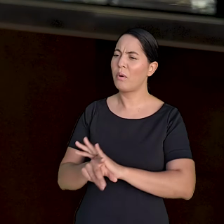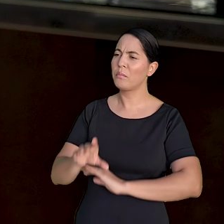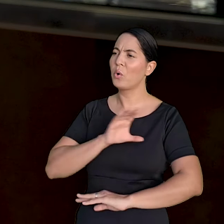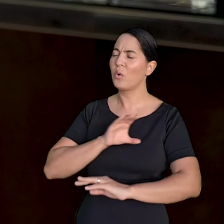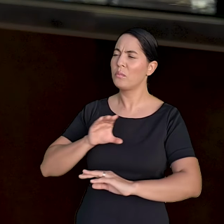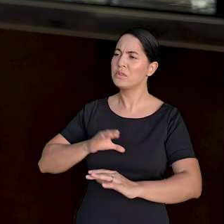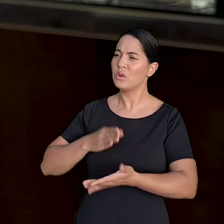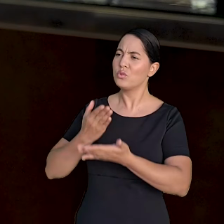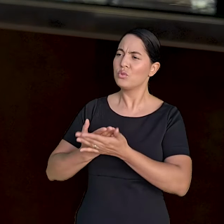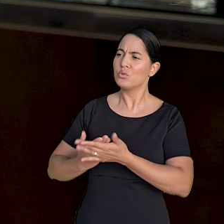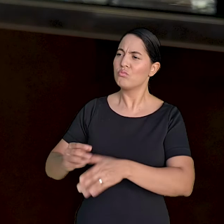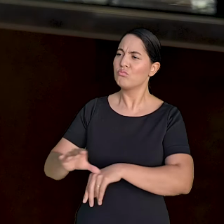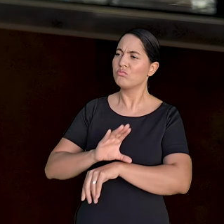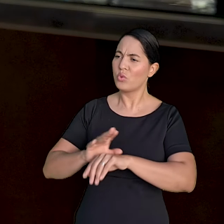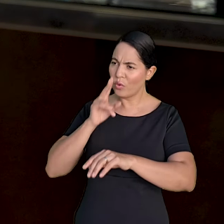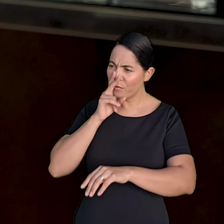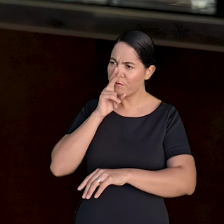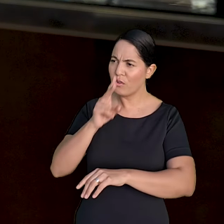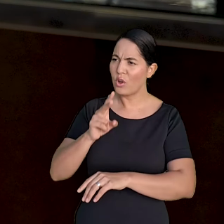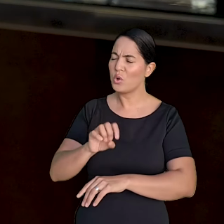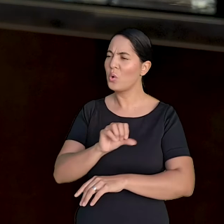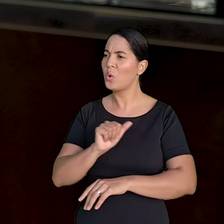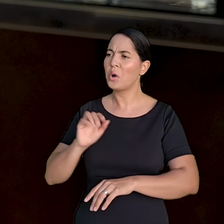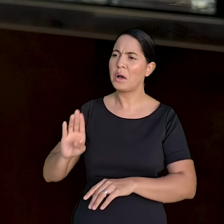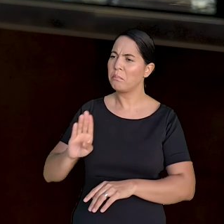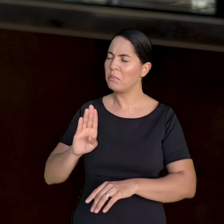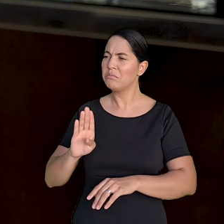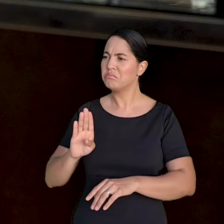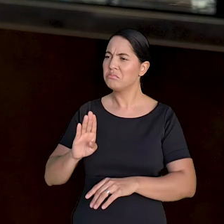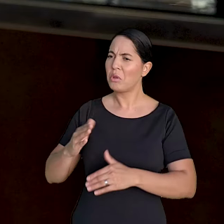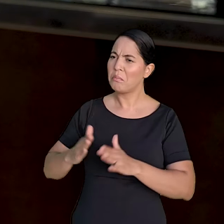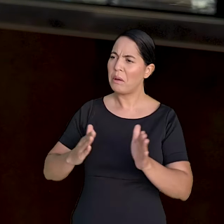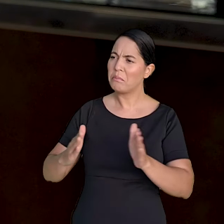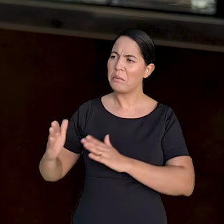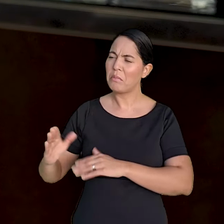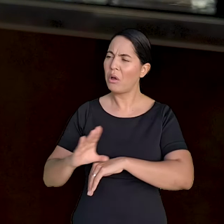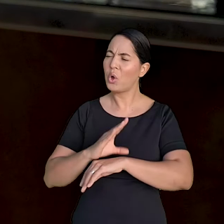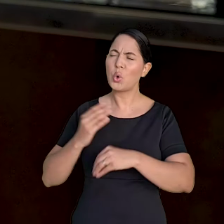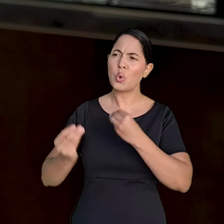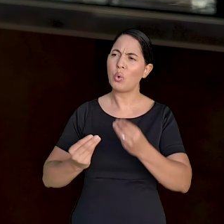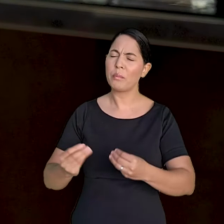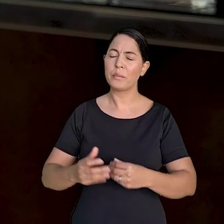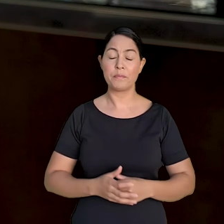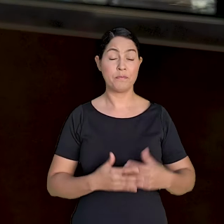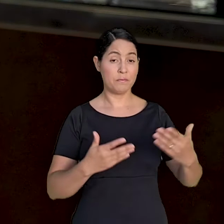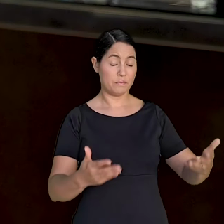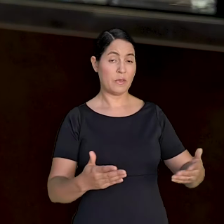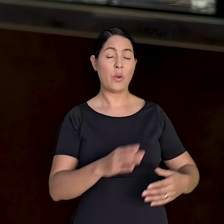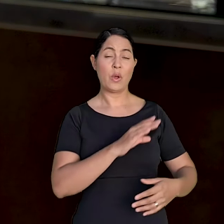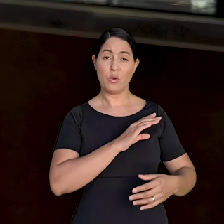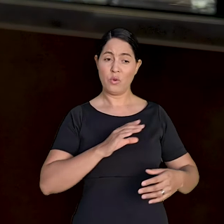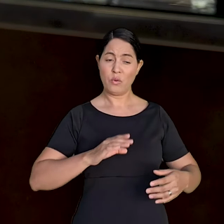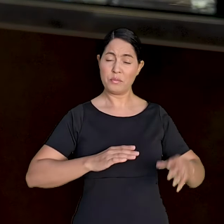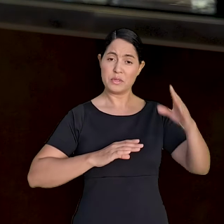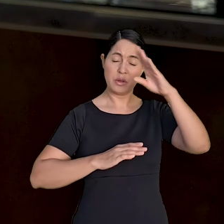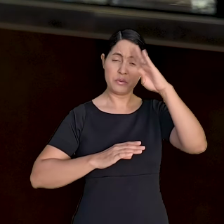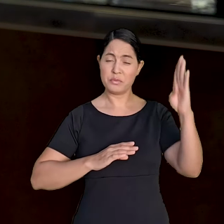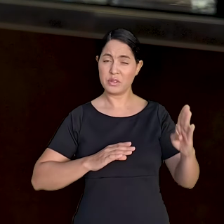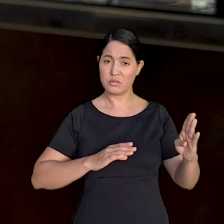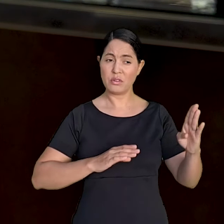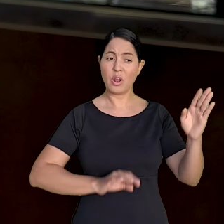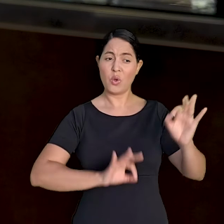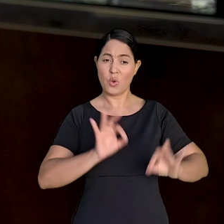Constitucionais fortalece a participação institucional da OAB no processo constitucional? A Comissão Nacional organiza